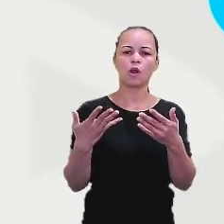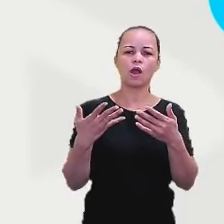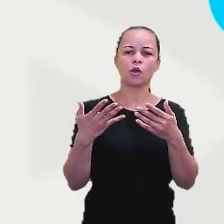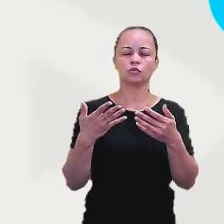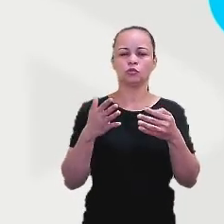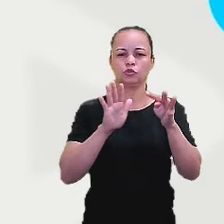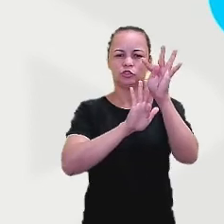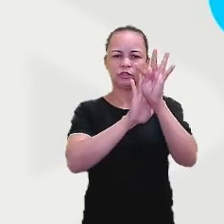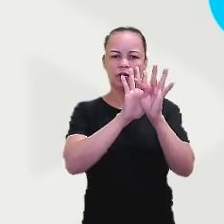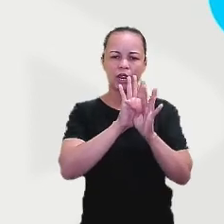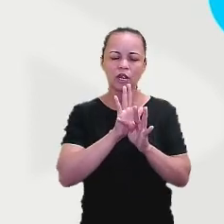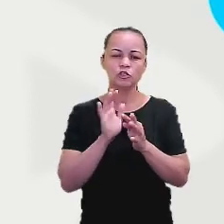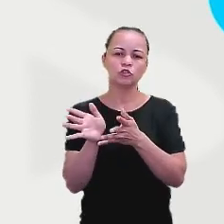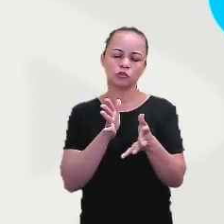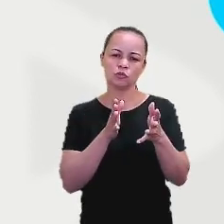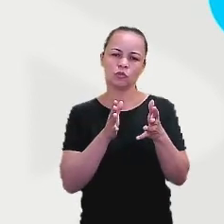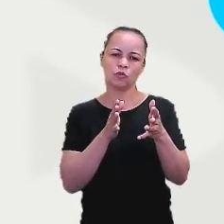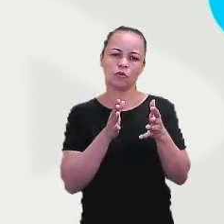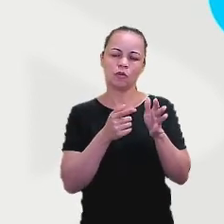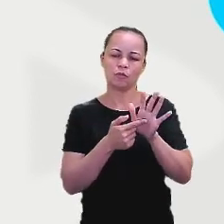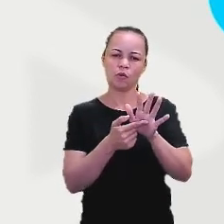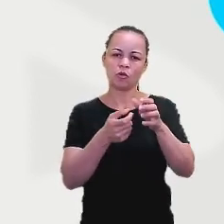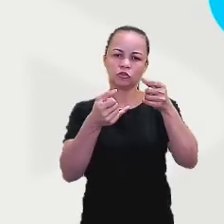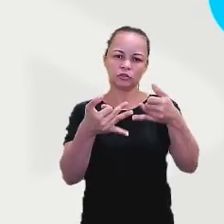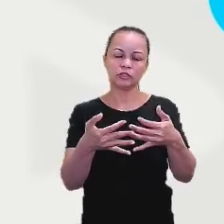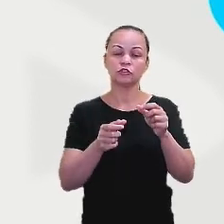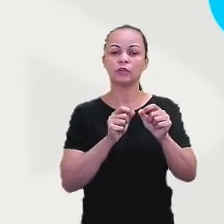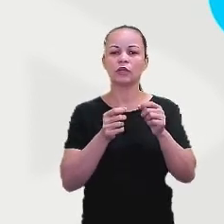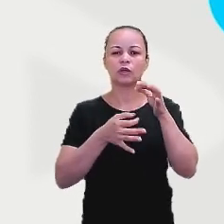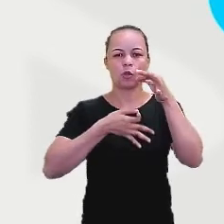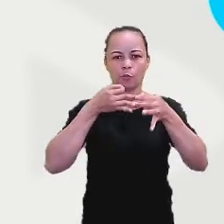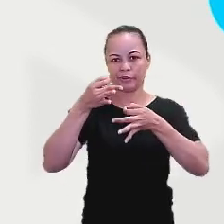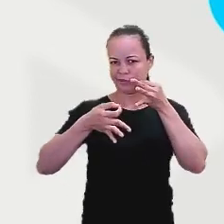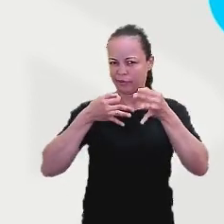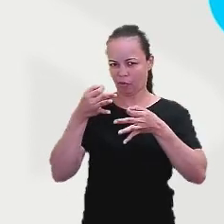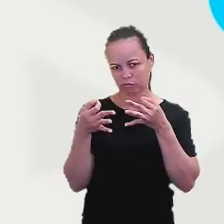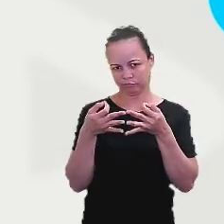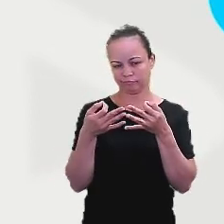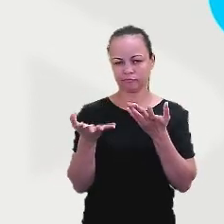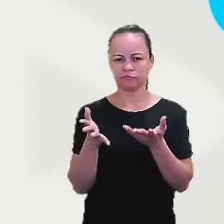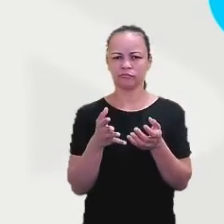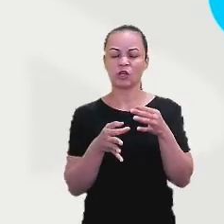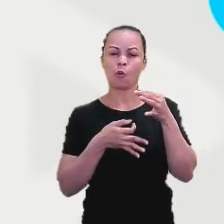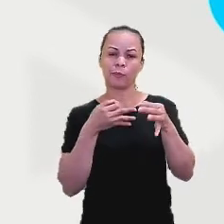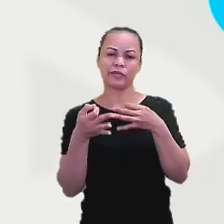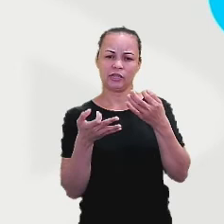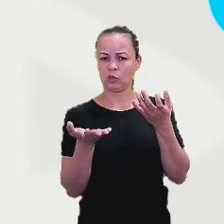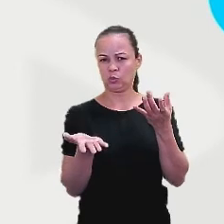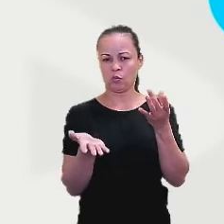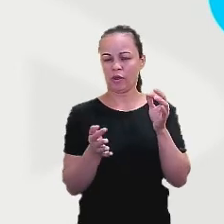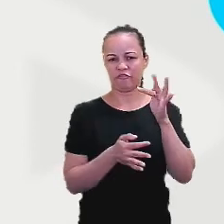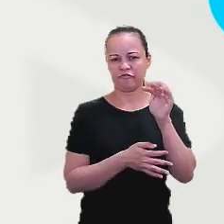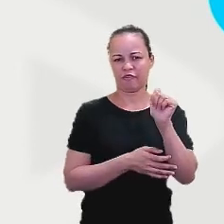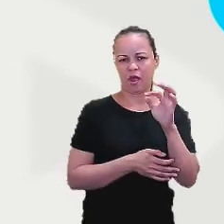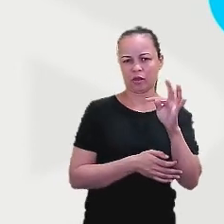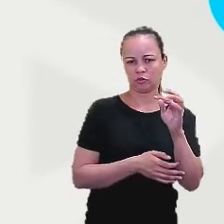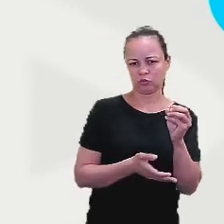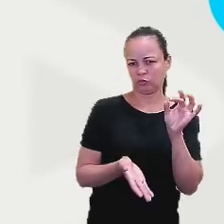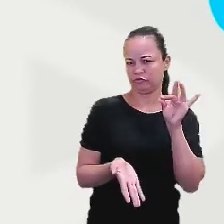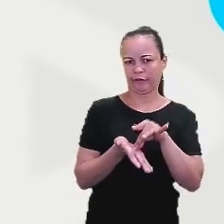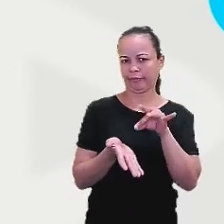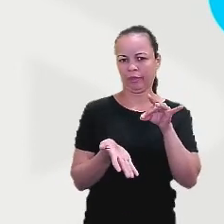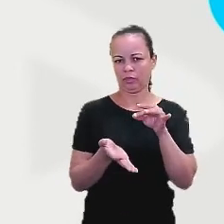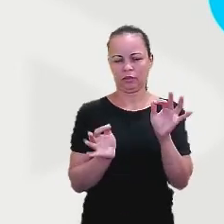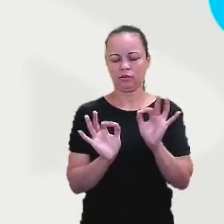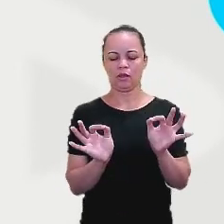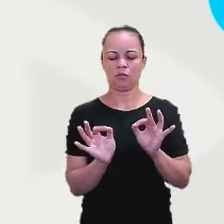opinião? Tá? Então, lembrando aí que a opinião não é um fato. Opinião ali, o que eu acho sobre determinada coisa, né?